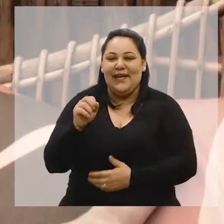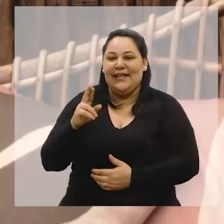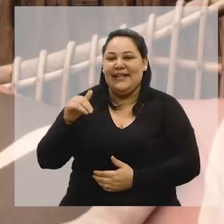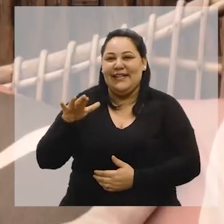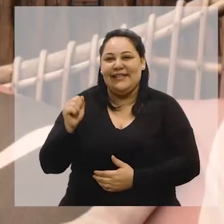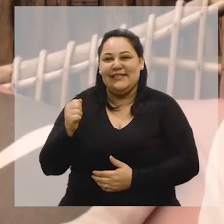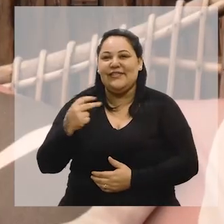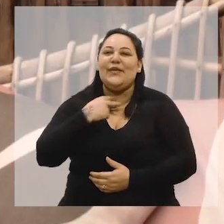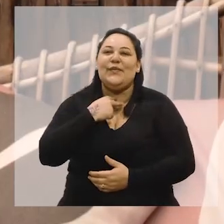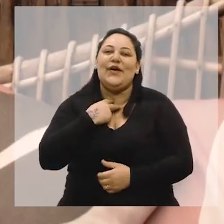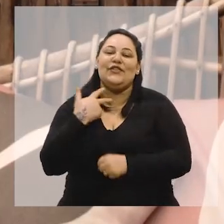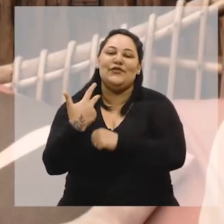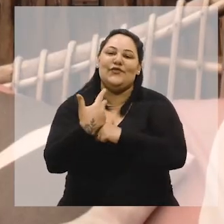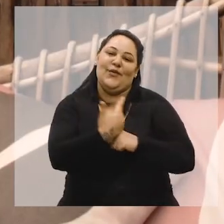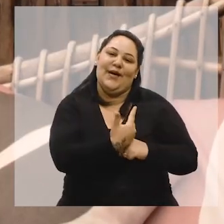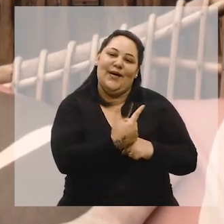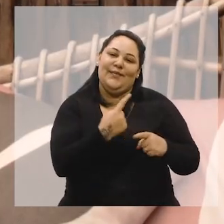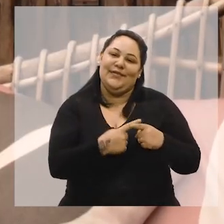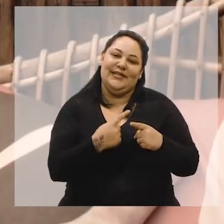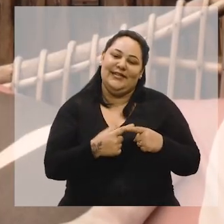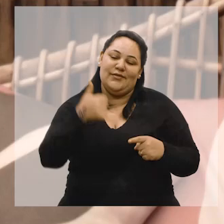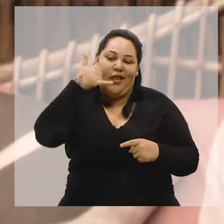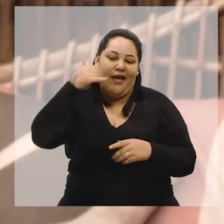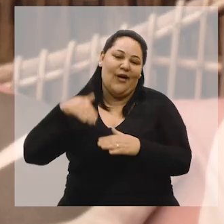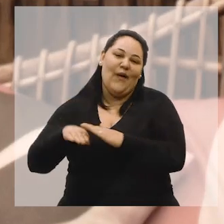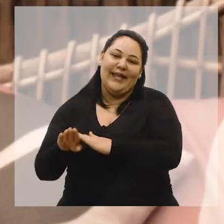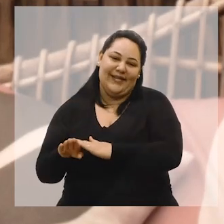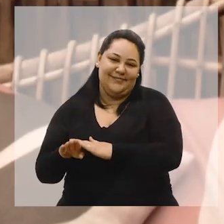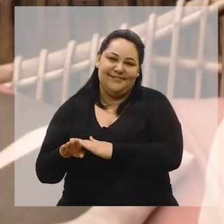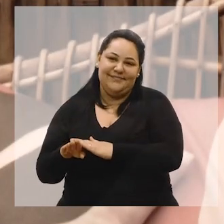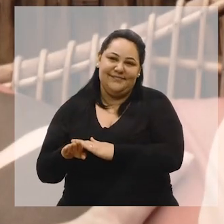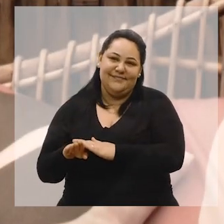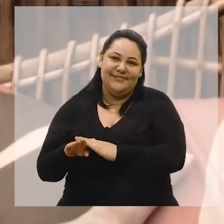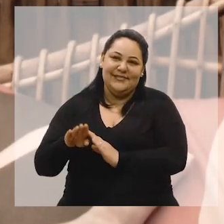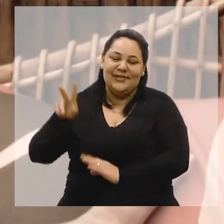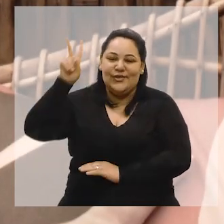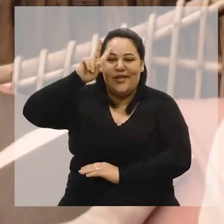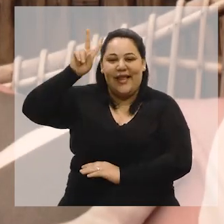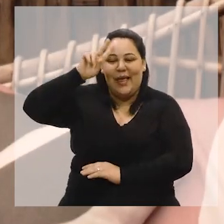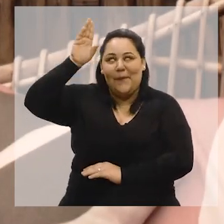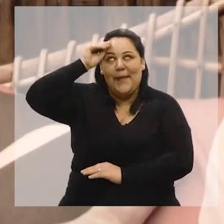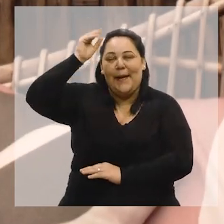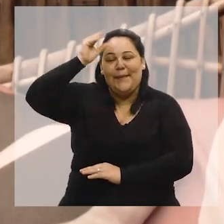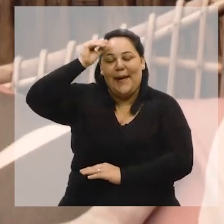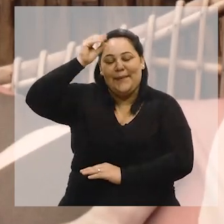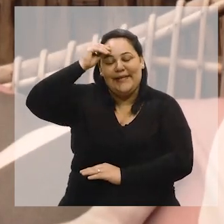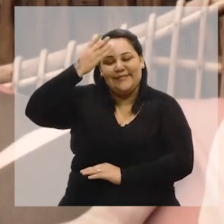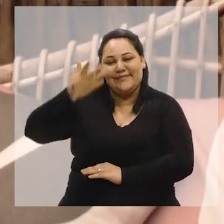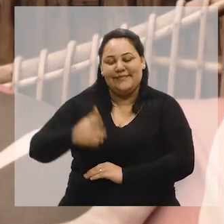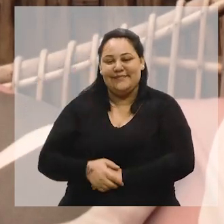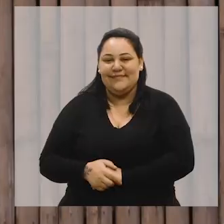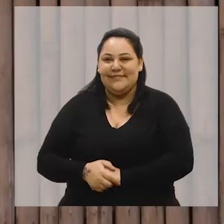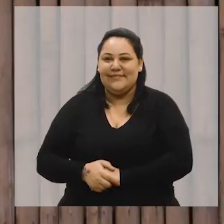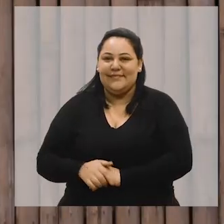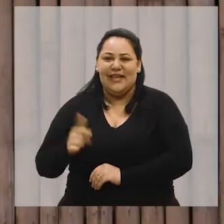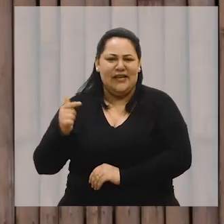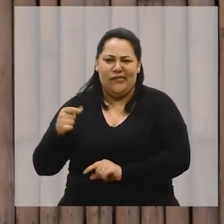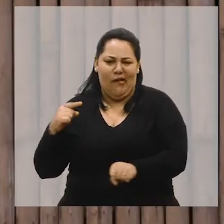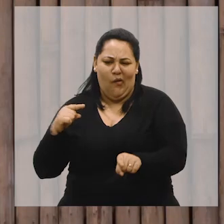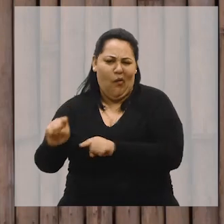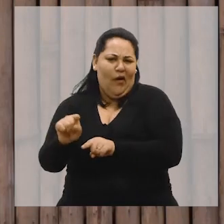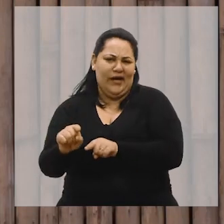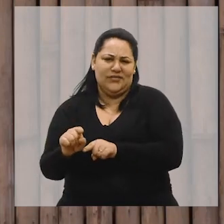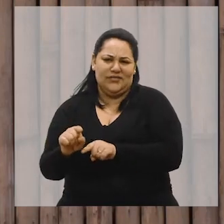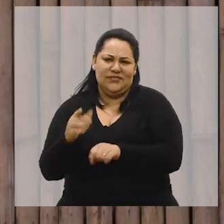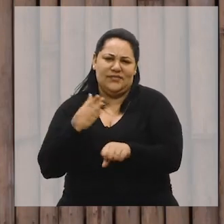a gente nunca pôde nem filmar, né? Porque nossos celulares ficam confiscados. Então, são coisas que ficam na nossa lembrança, assim, sabe? Mas e não tem essa coisa de concorrência